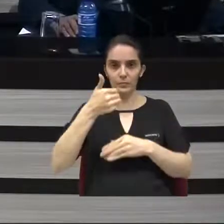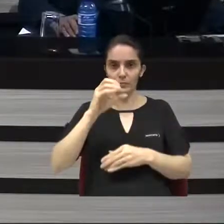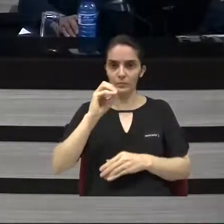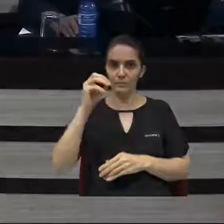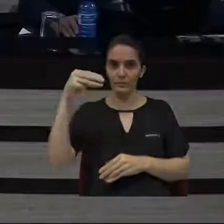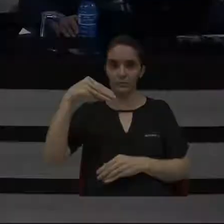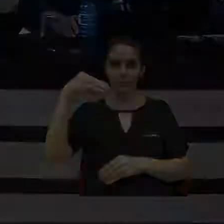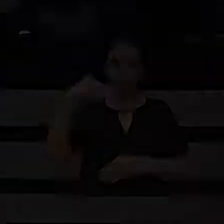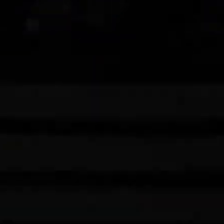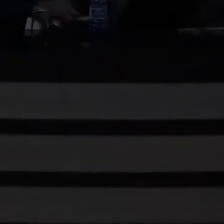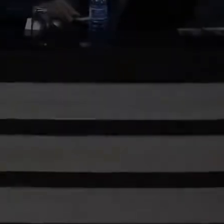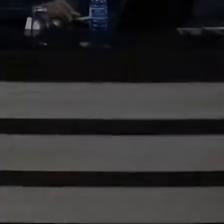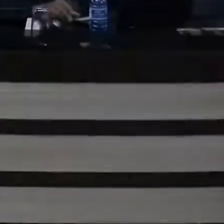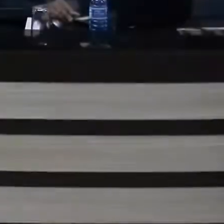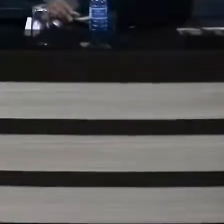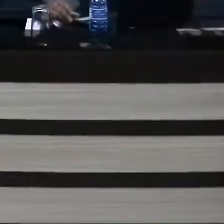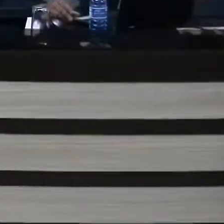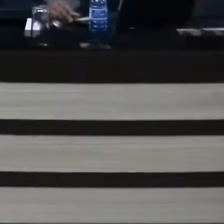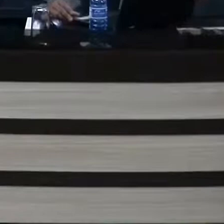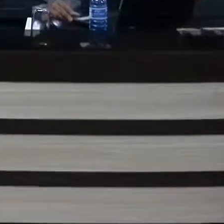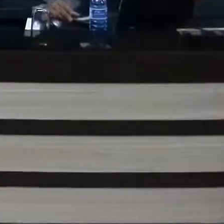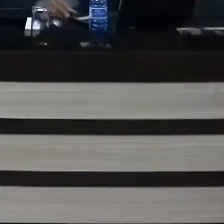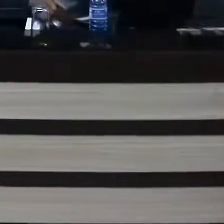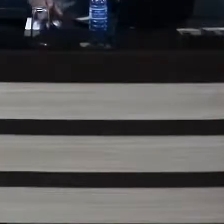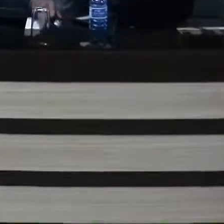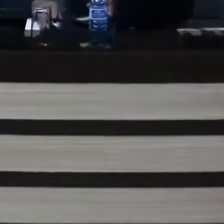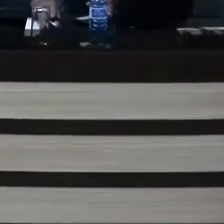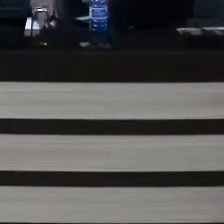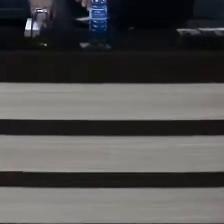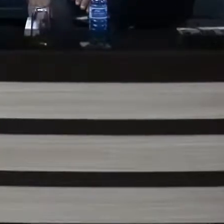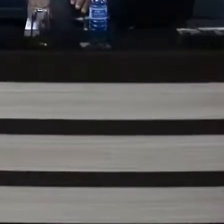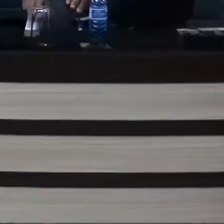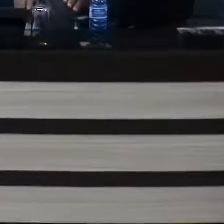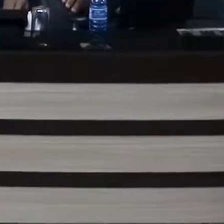minutos. A sessão está reaberta.